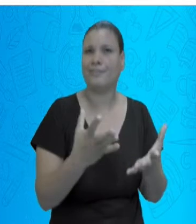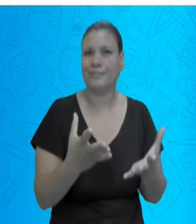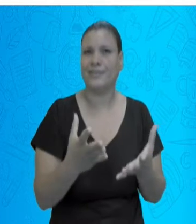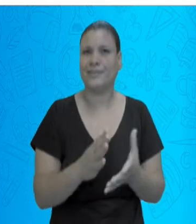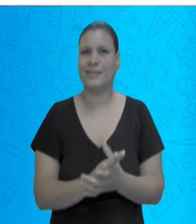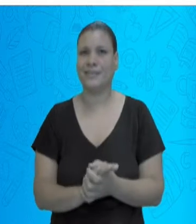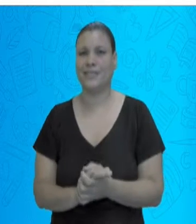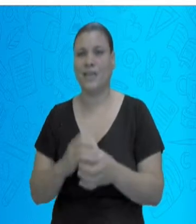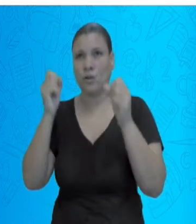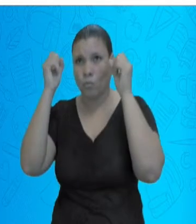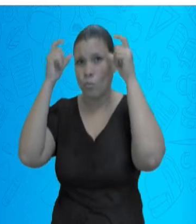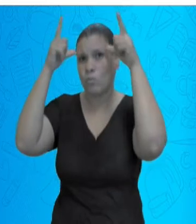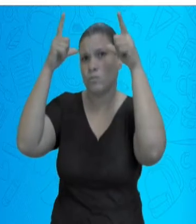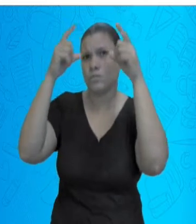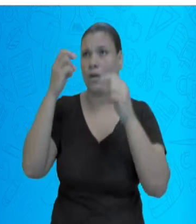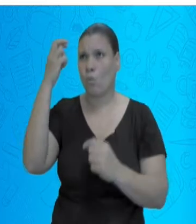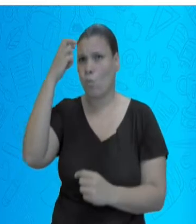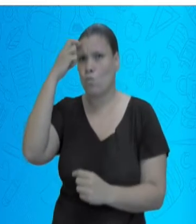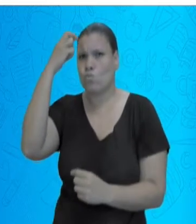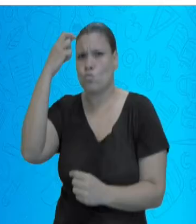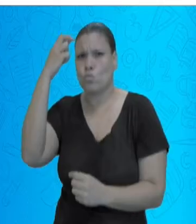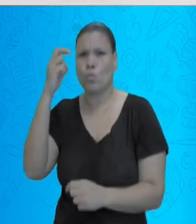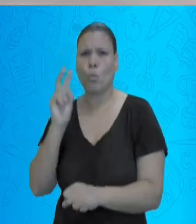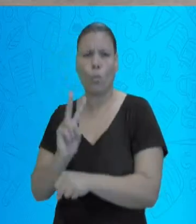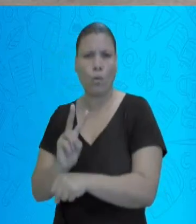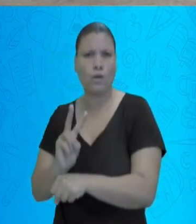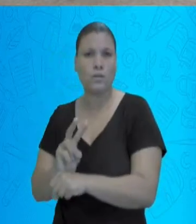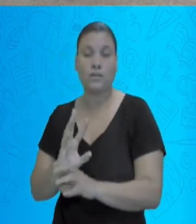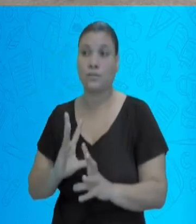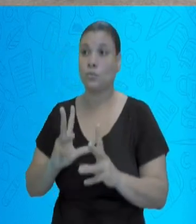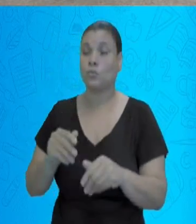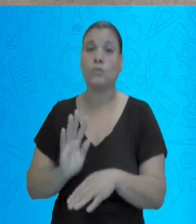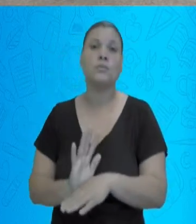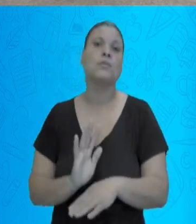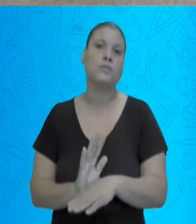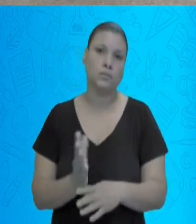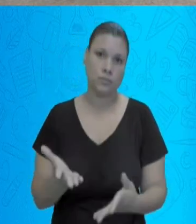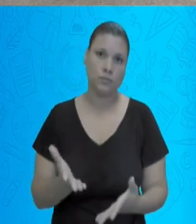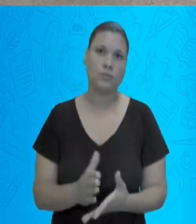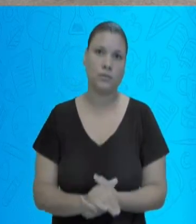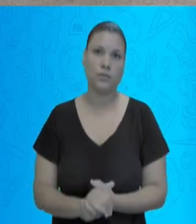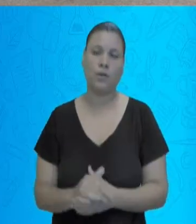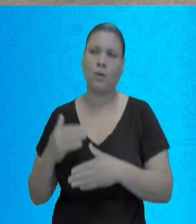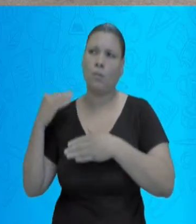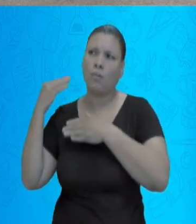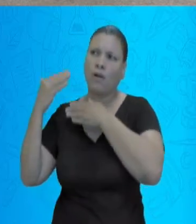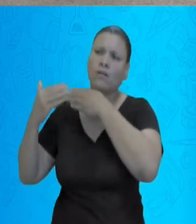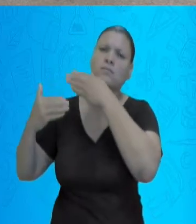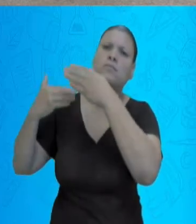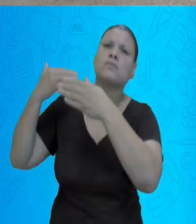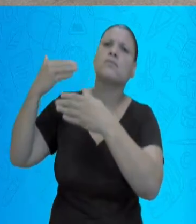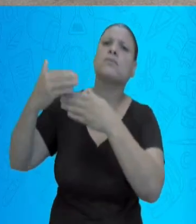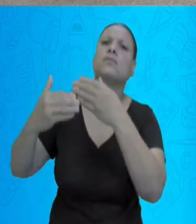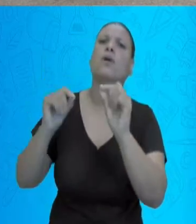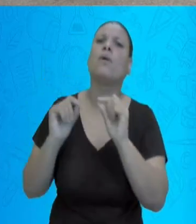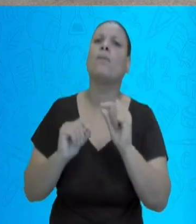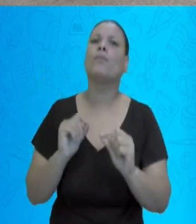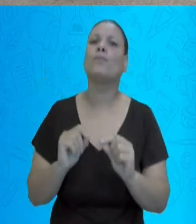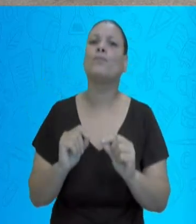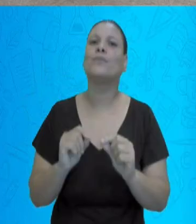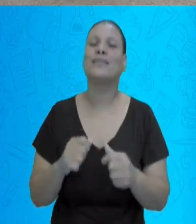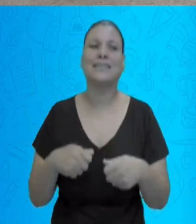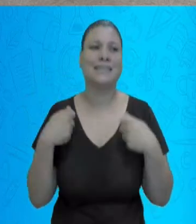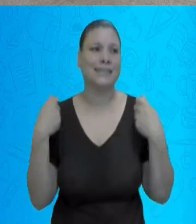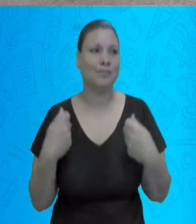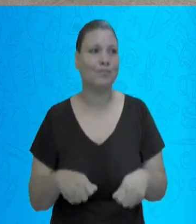sustentabilidade das transformações culturais. Então, por isso que com o passar do tempo, foi se vendo a necessidade